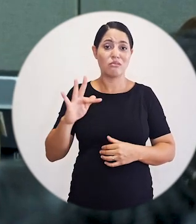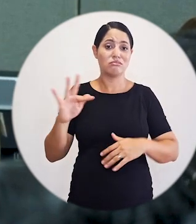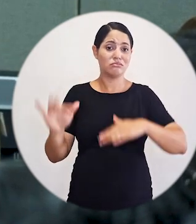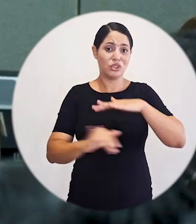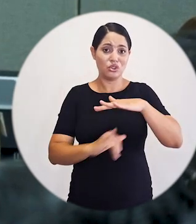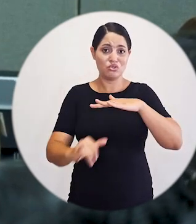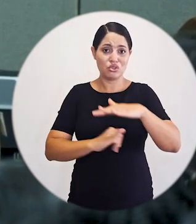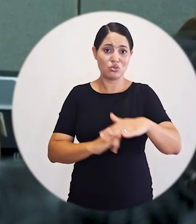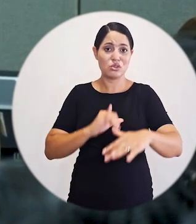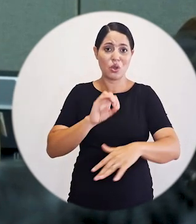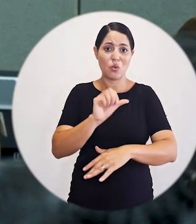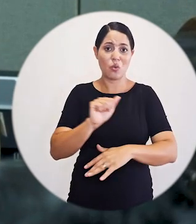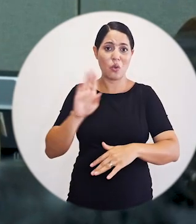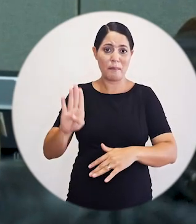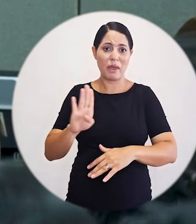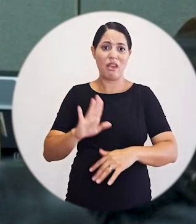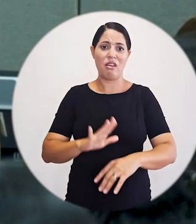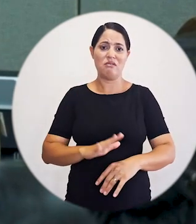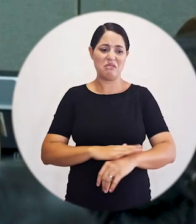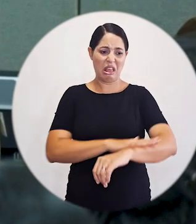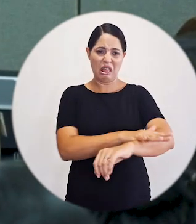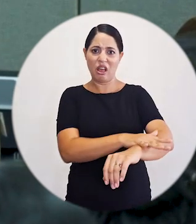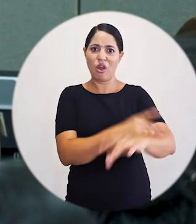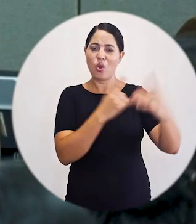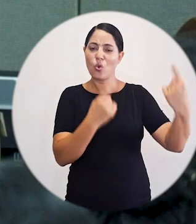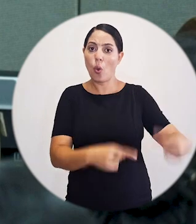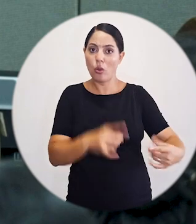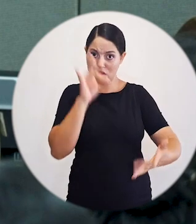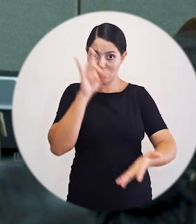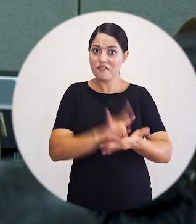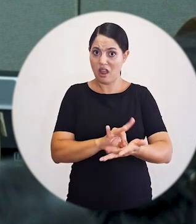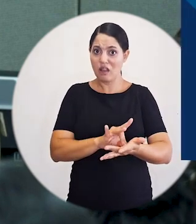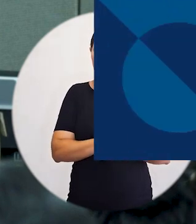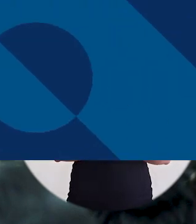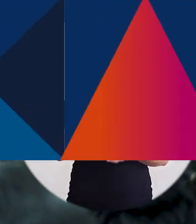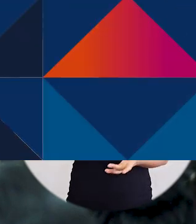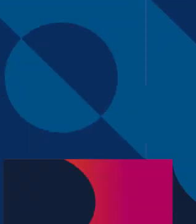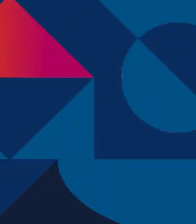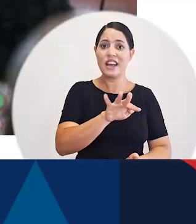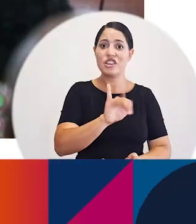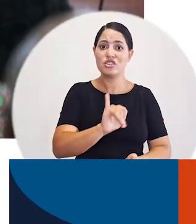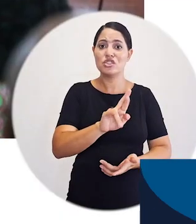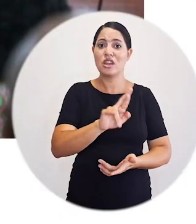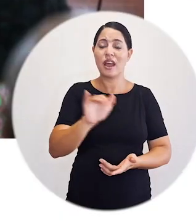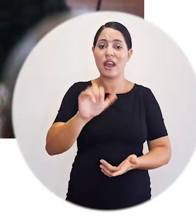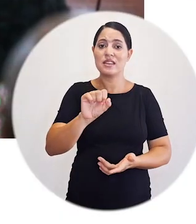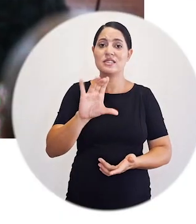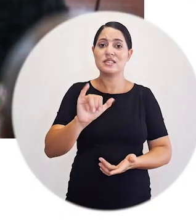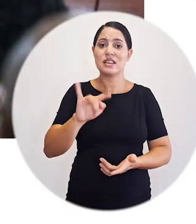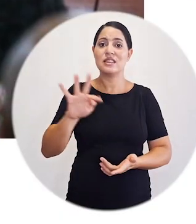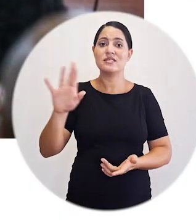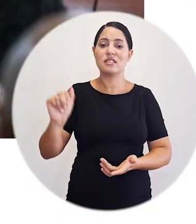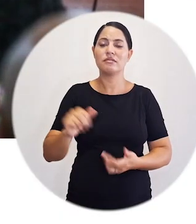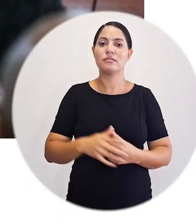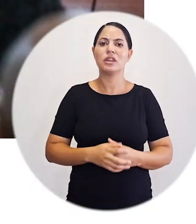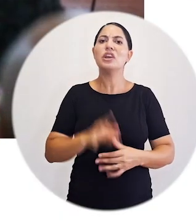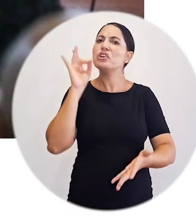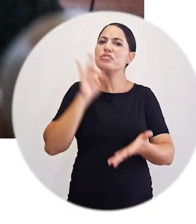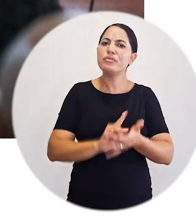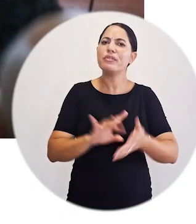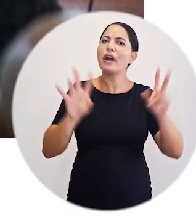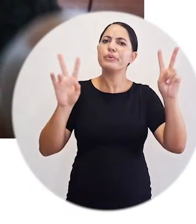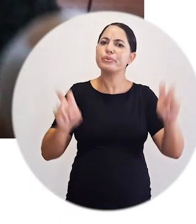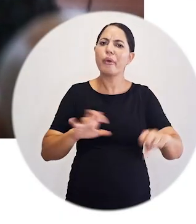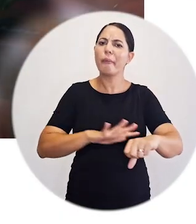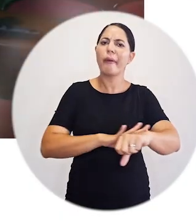entidade verdadeiramente antirracista? Mais ainda, como romper as barreiras da sociedade e garantir